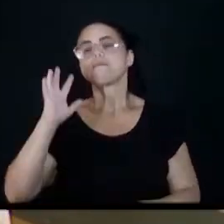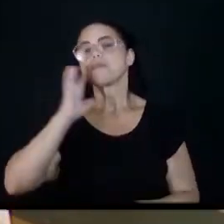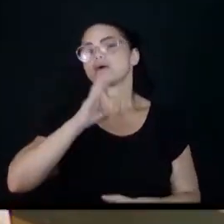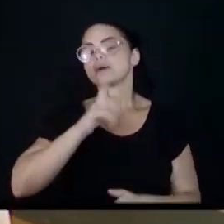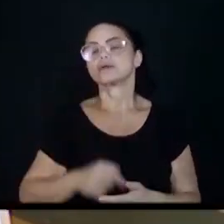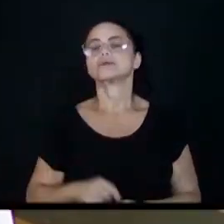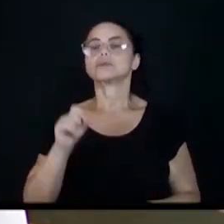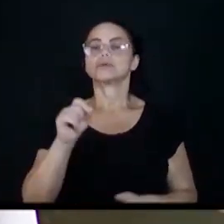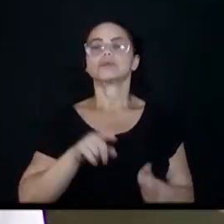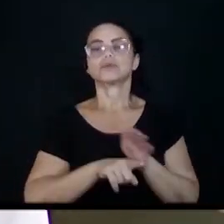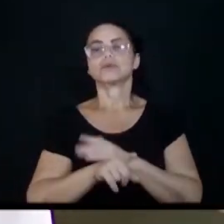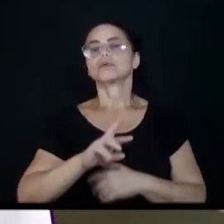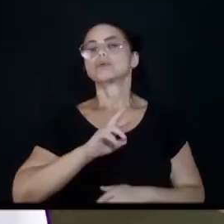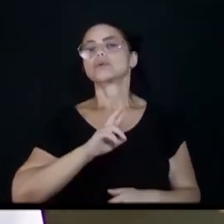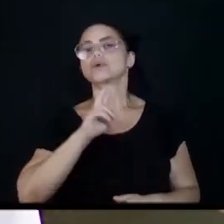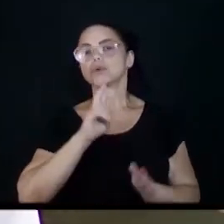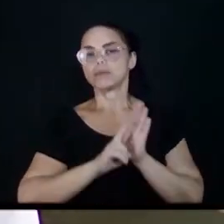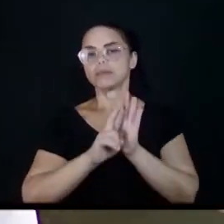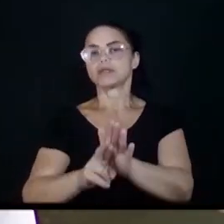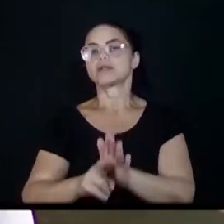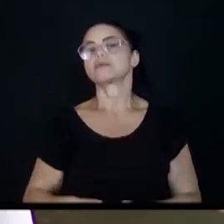a associação?